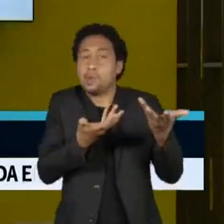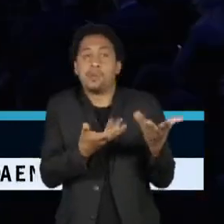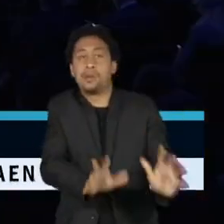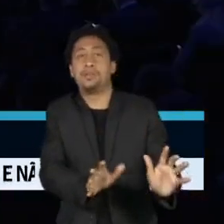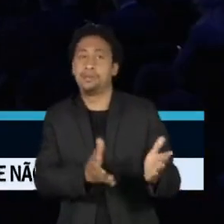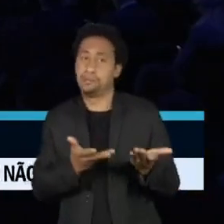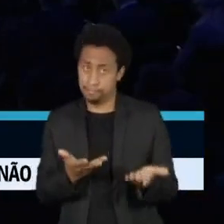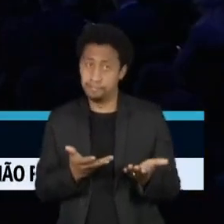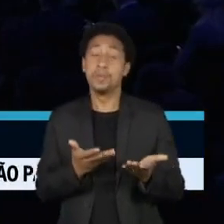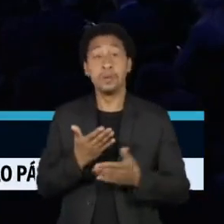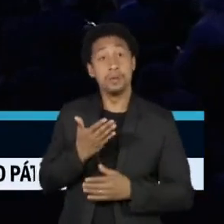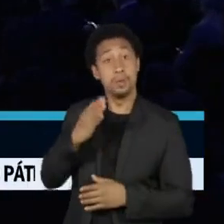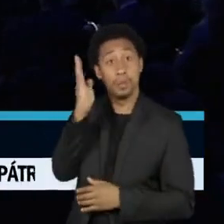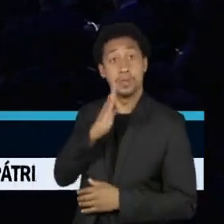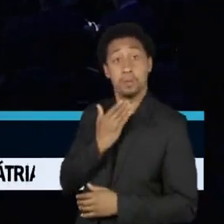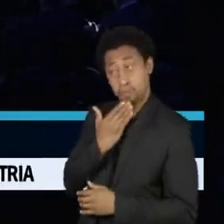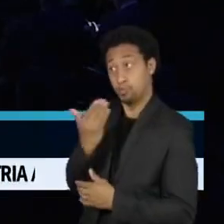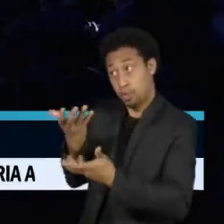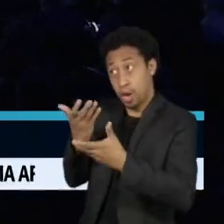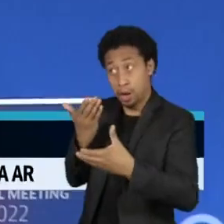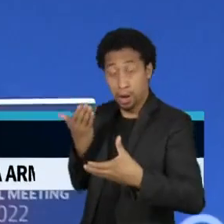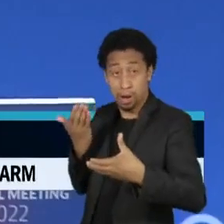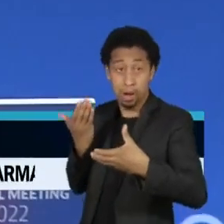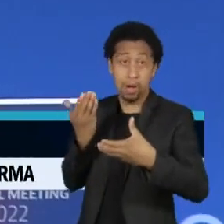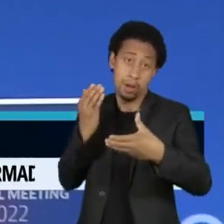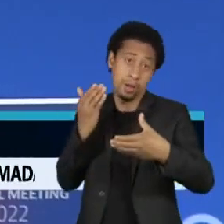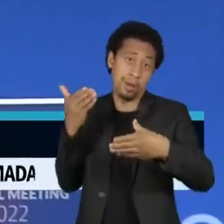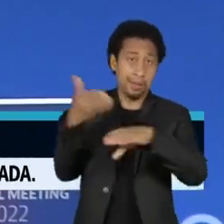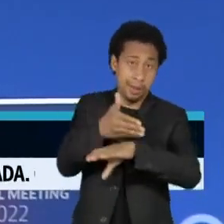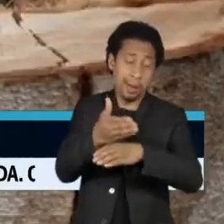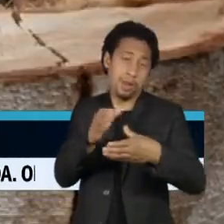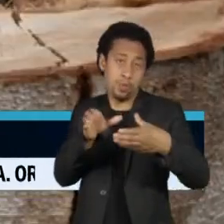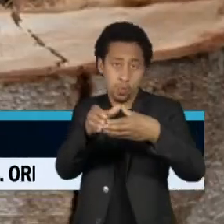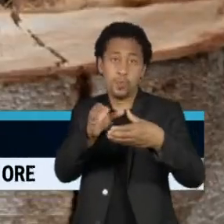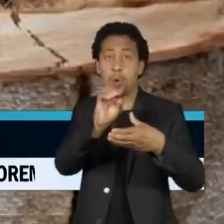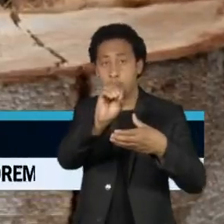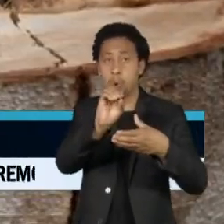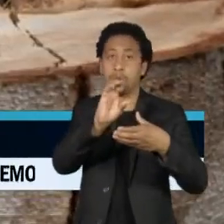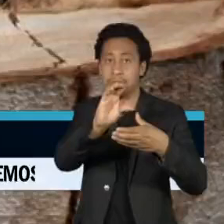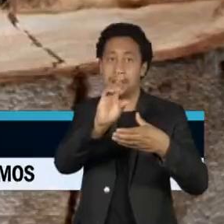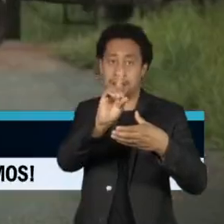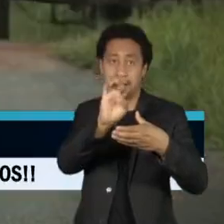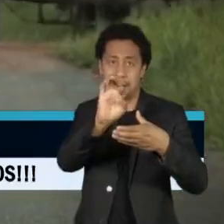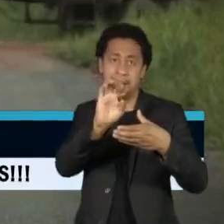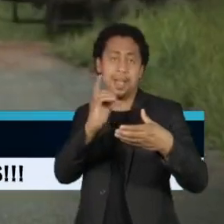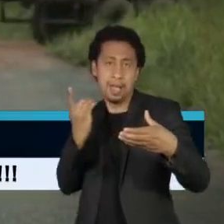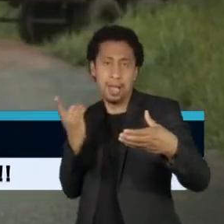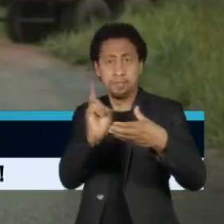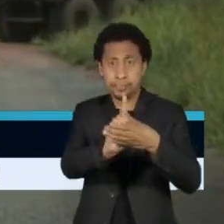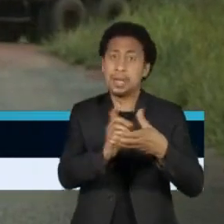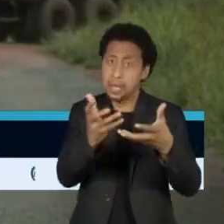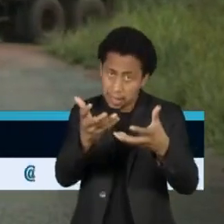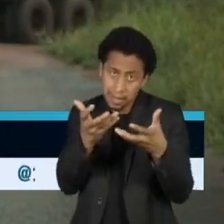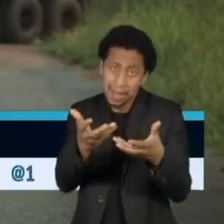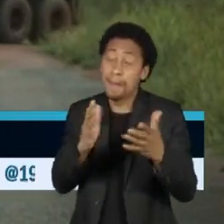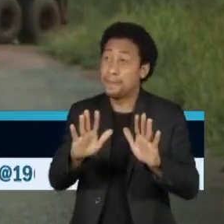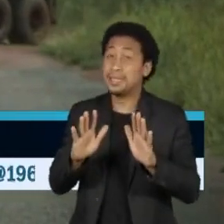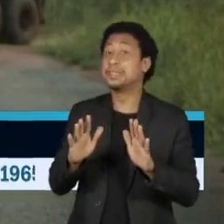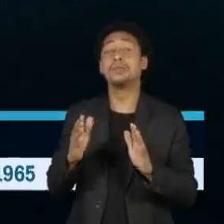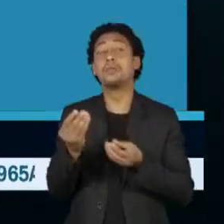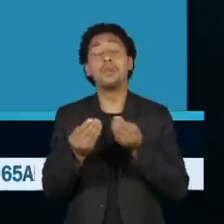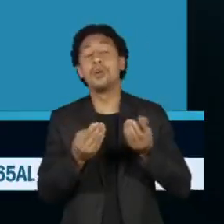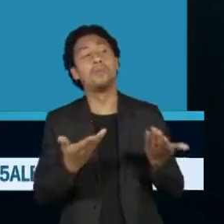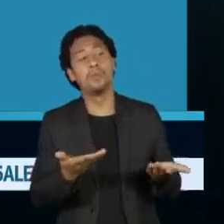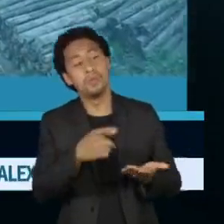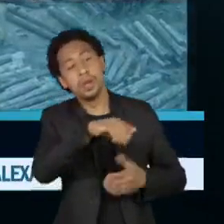OCDE, a Organização para a Cooperação e Desenvolvimento Econômico exige contrapartidas para permitir a entrada no